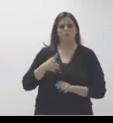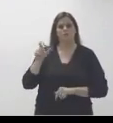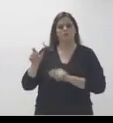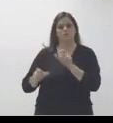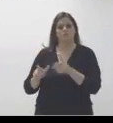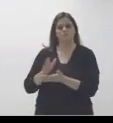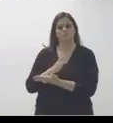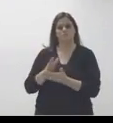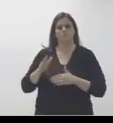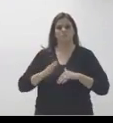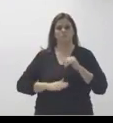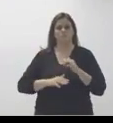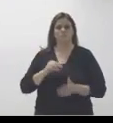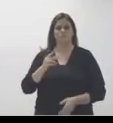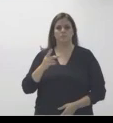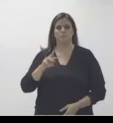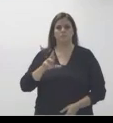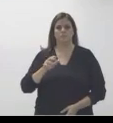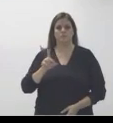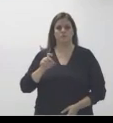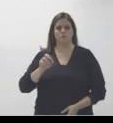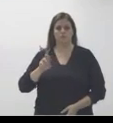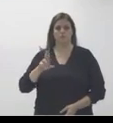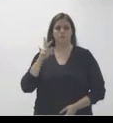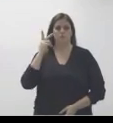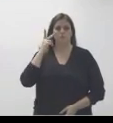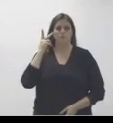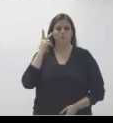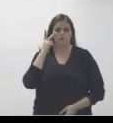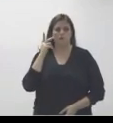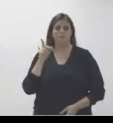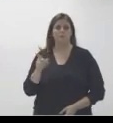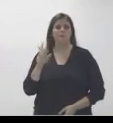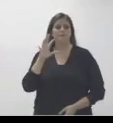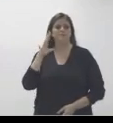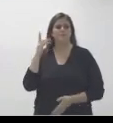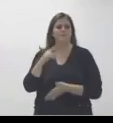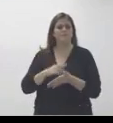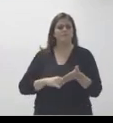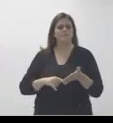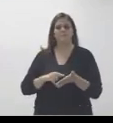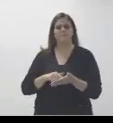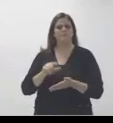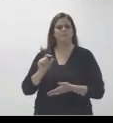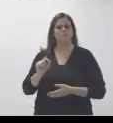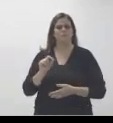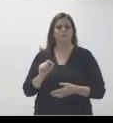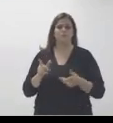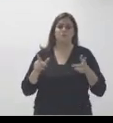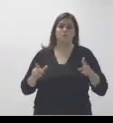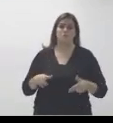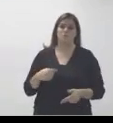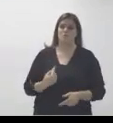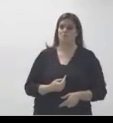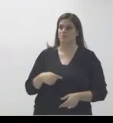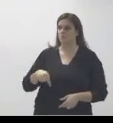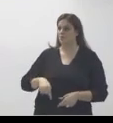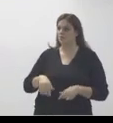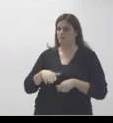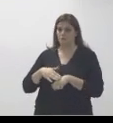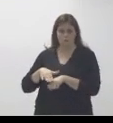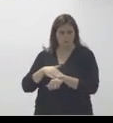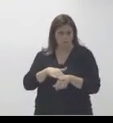paulo e essa resolução ela trata exatamente pedir tudo isso que nós estamos é conversando é